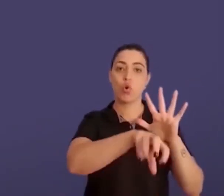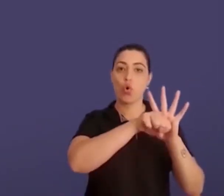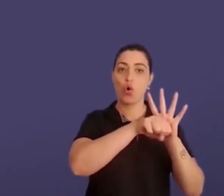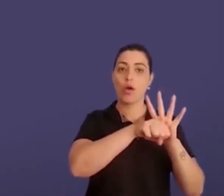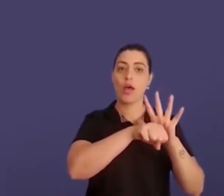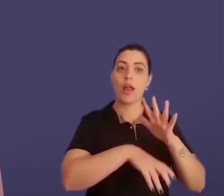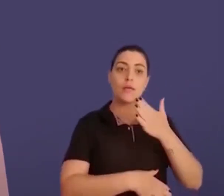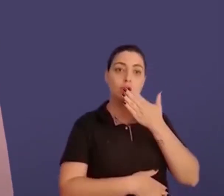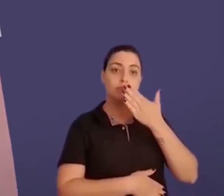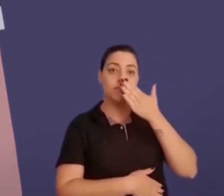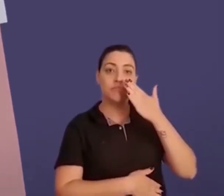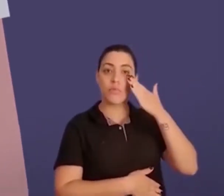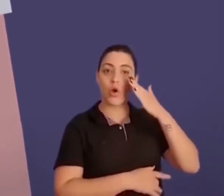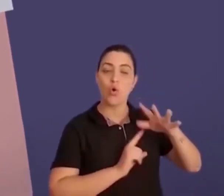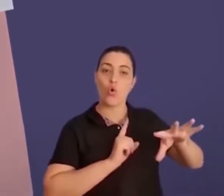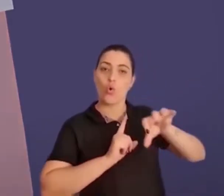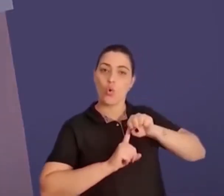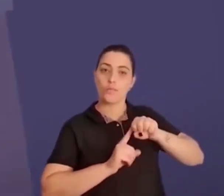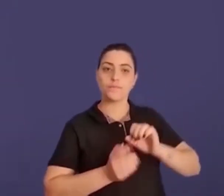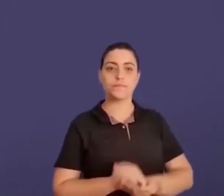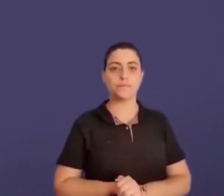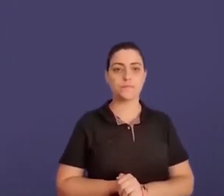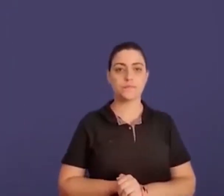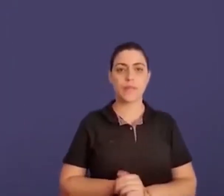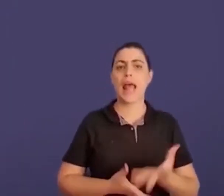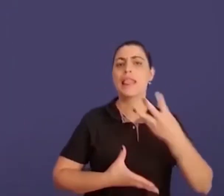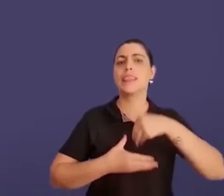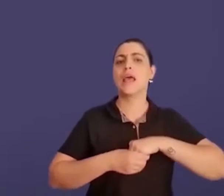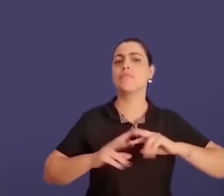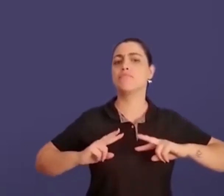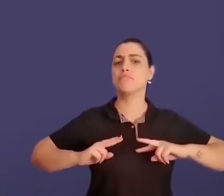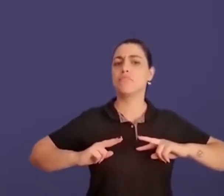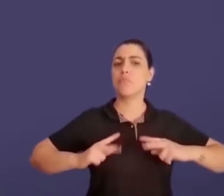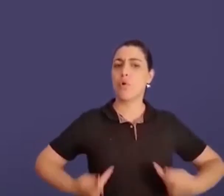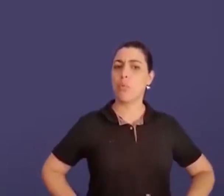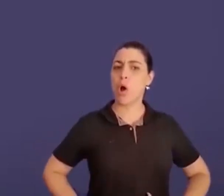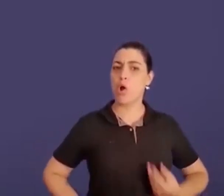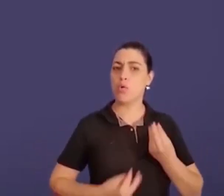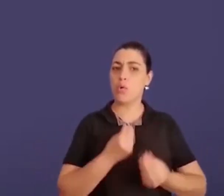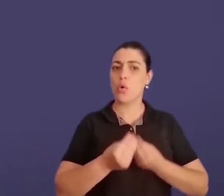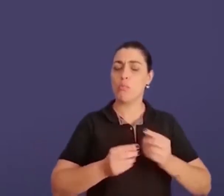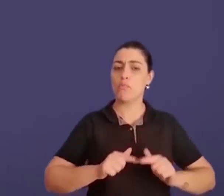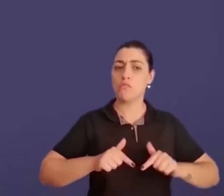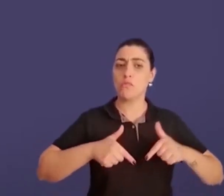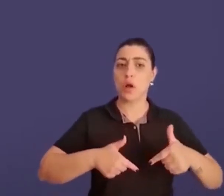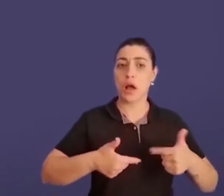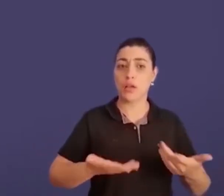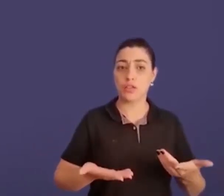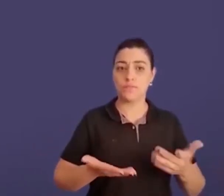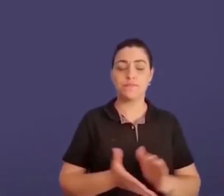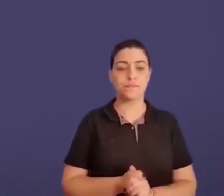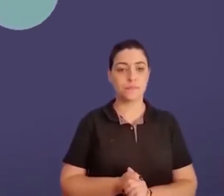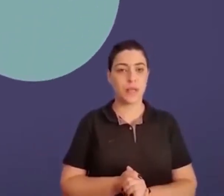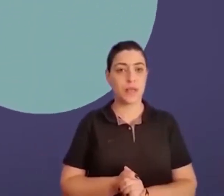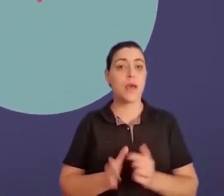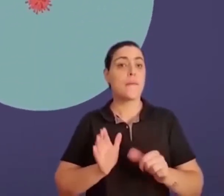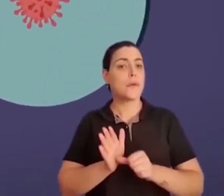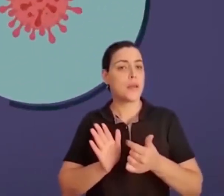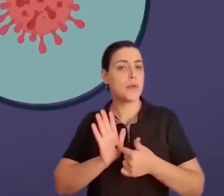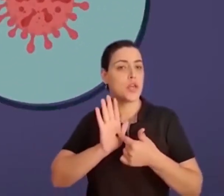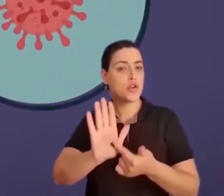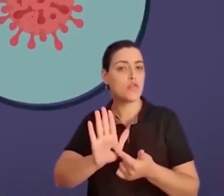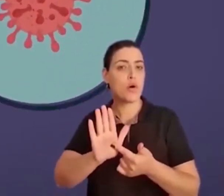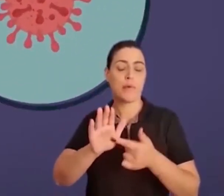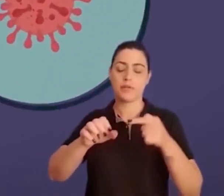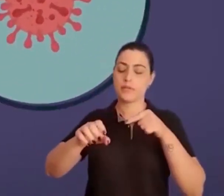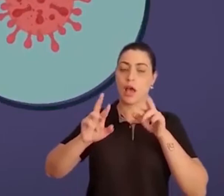Agora, queremos entender o que acontece quando ele infecta o ser humano. Primeiro, precisamos te mostrar como é o